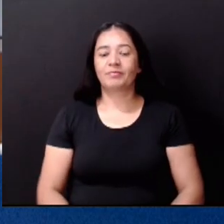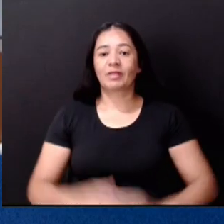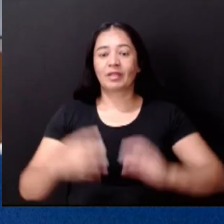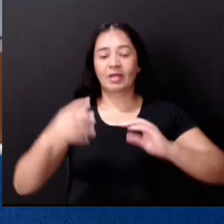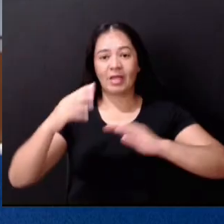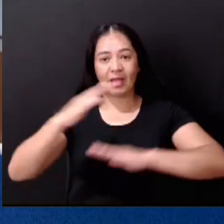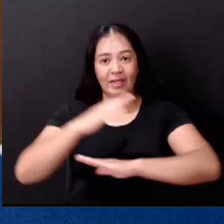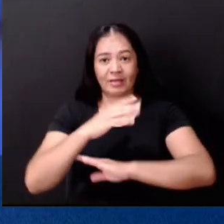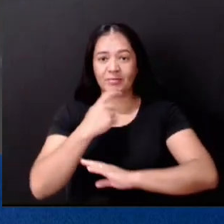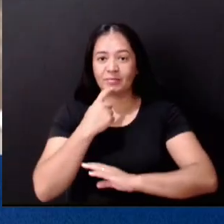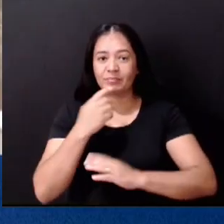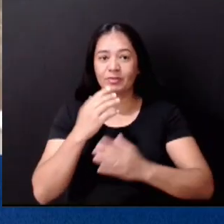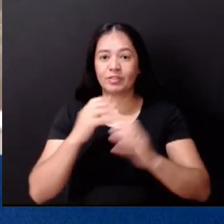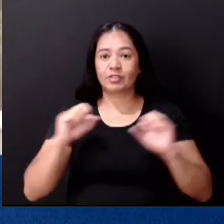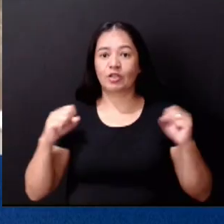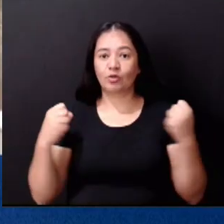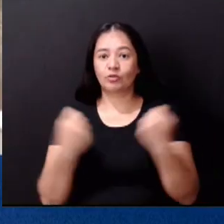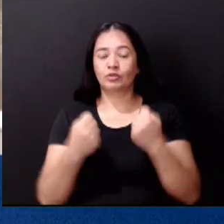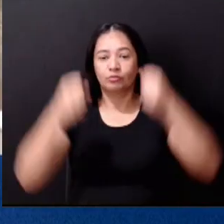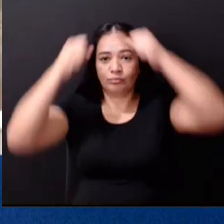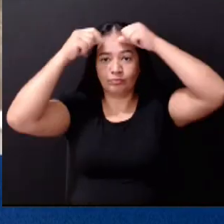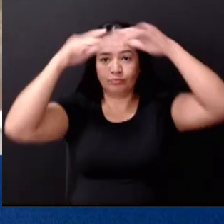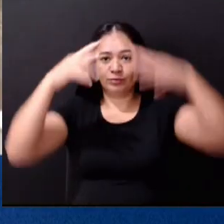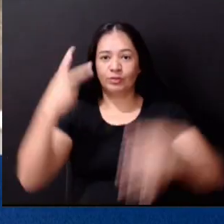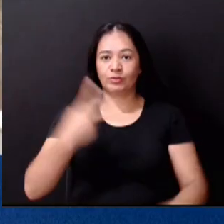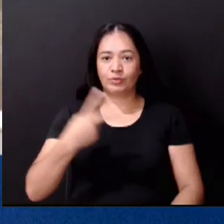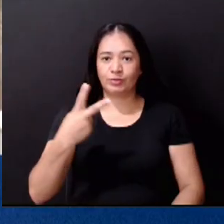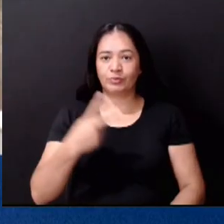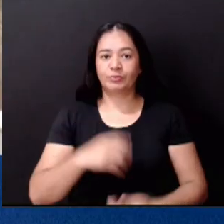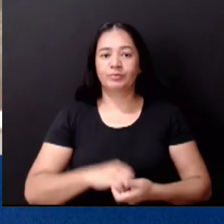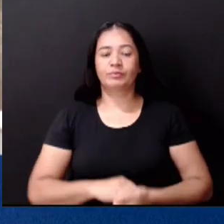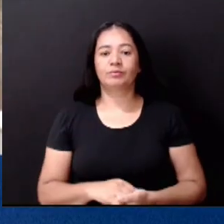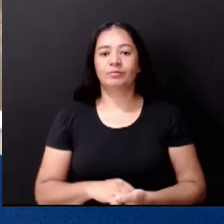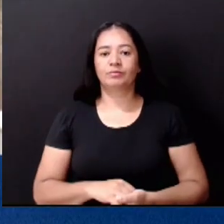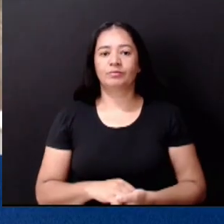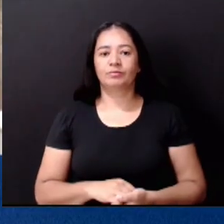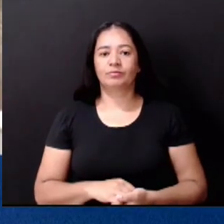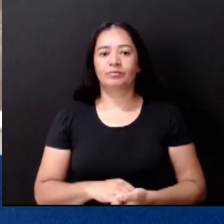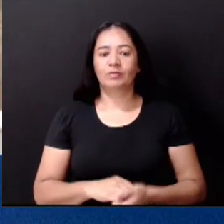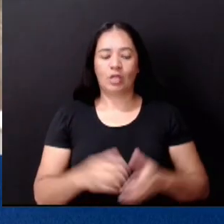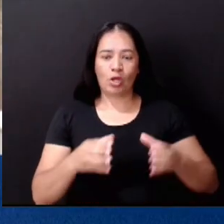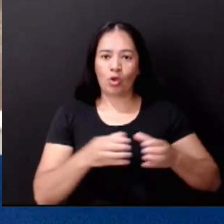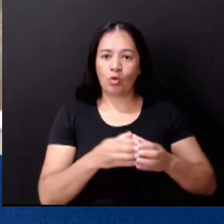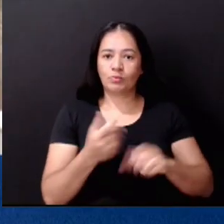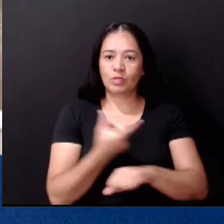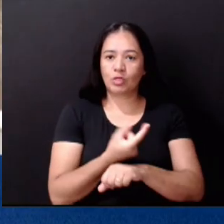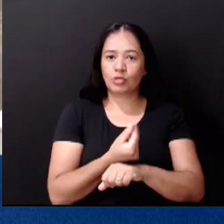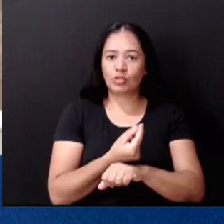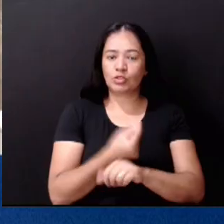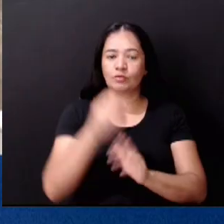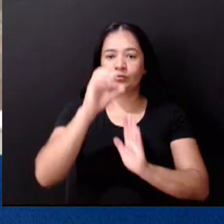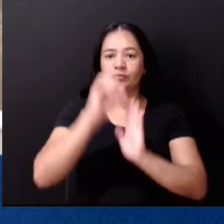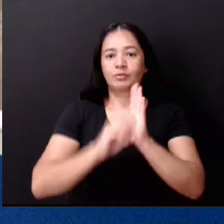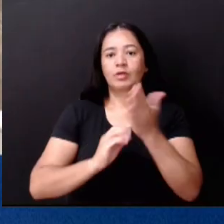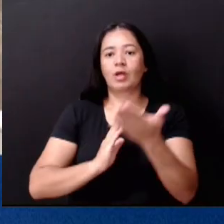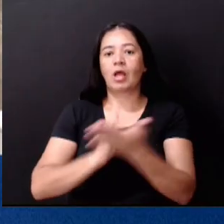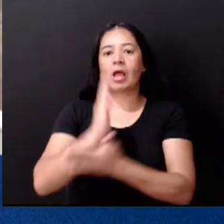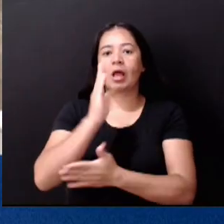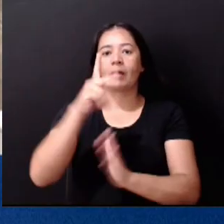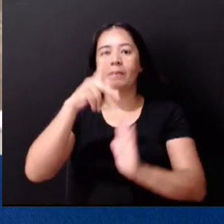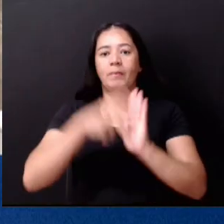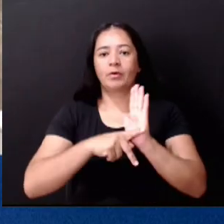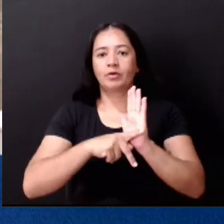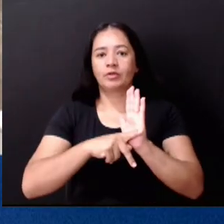de Campinas. Comissão de Finanças e Orçamento aprova projeto que institui a